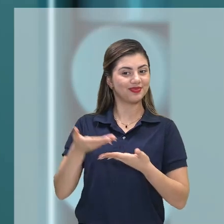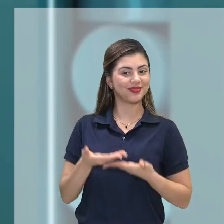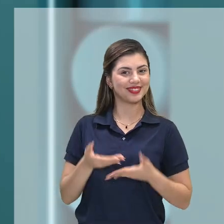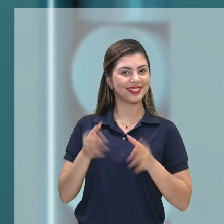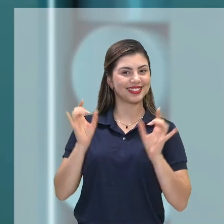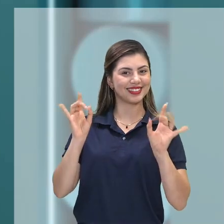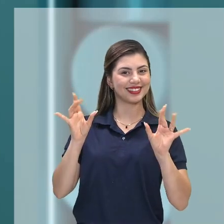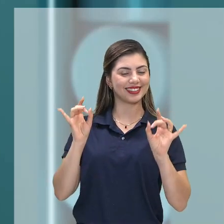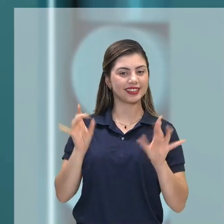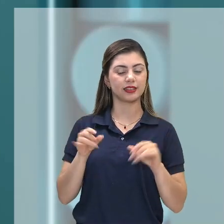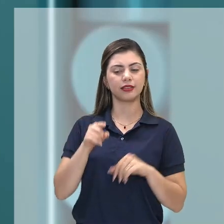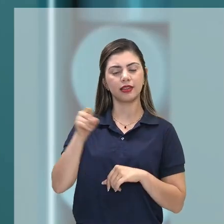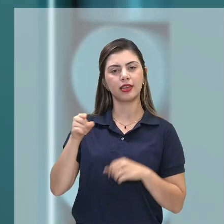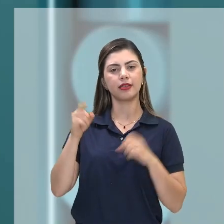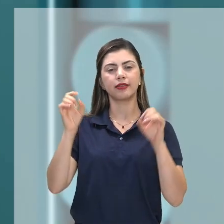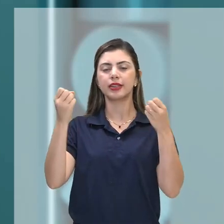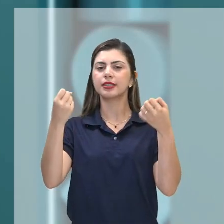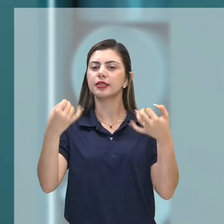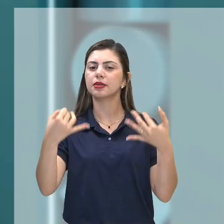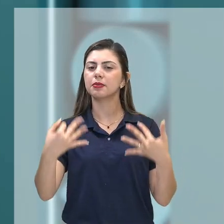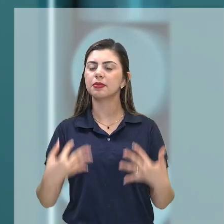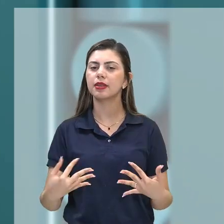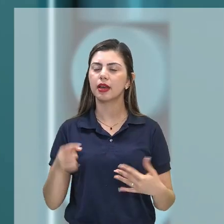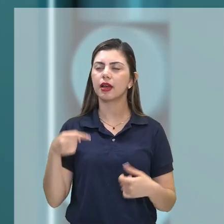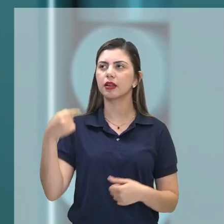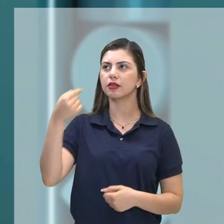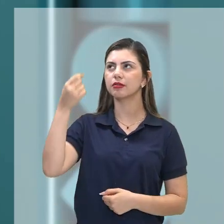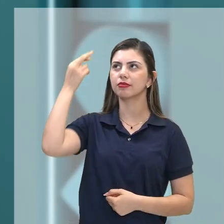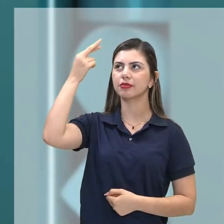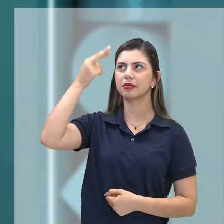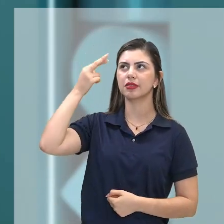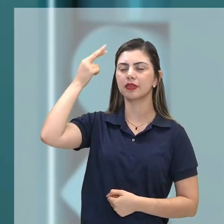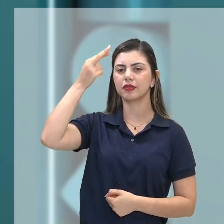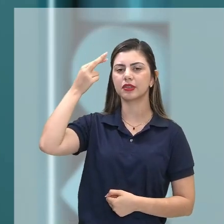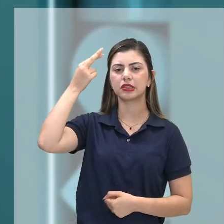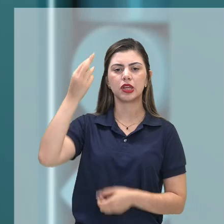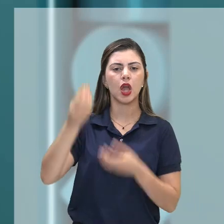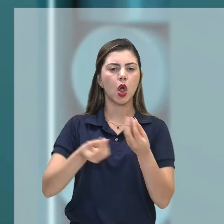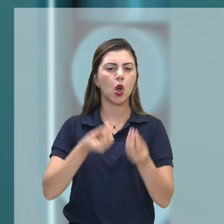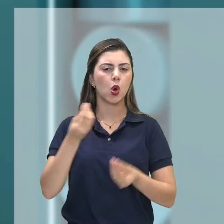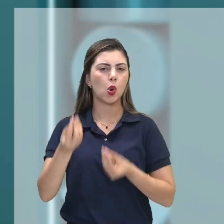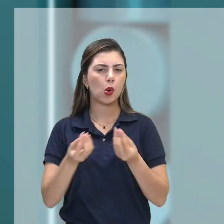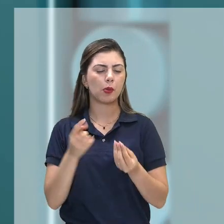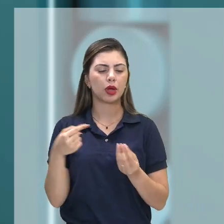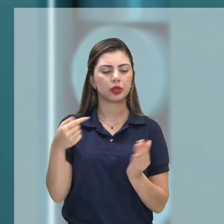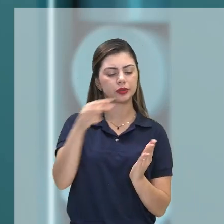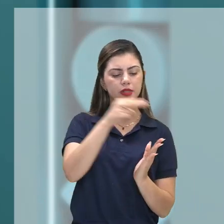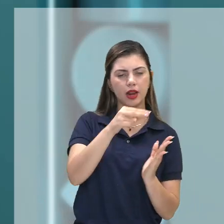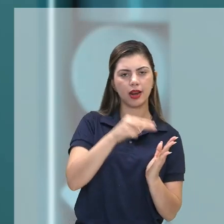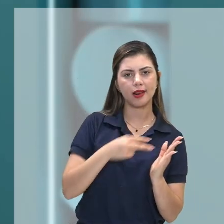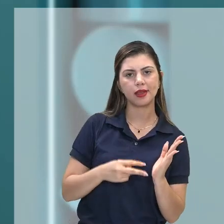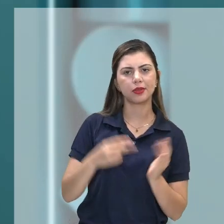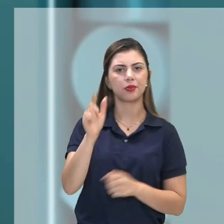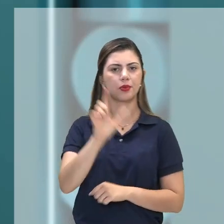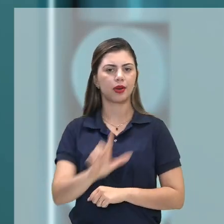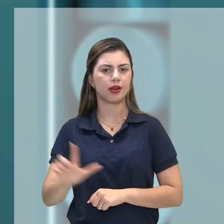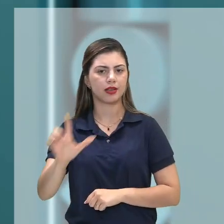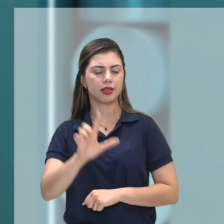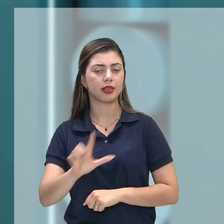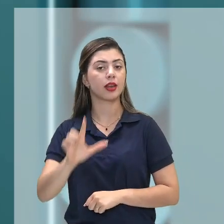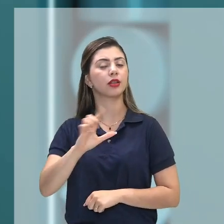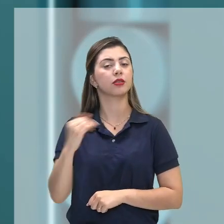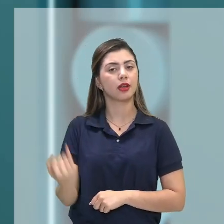vai reforçar, vai fazer uma reflexão de como a leitura, a literatura, ela